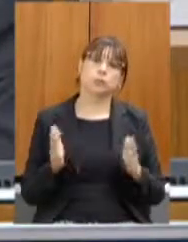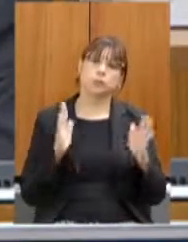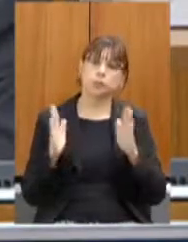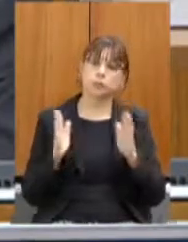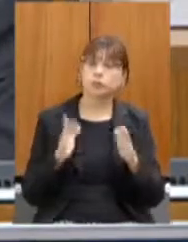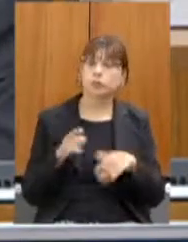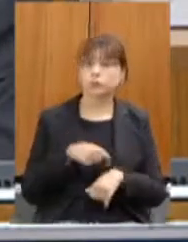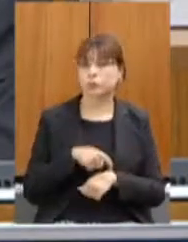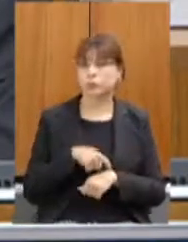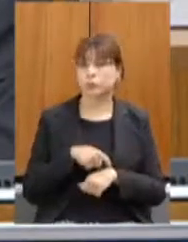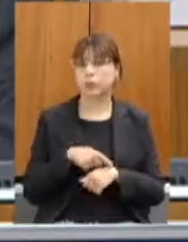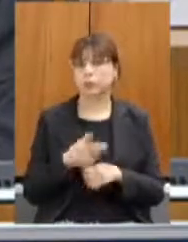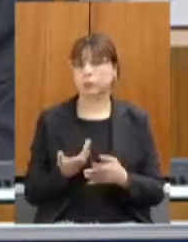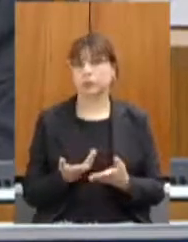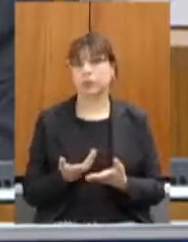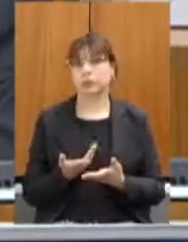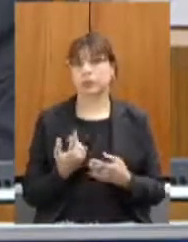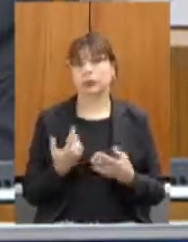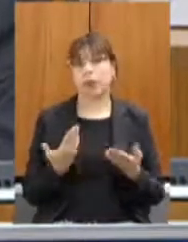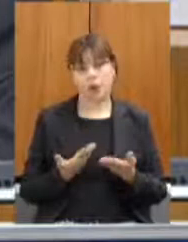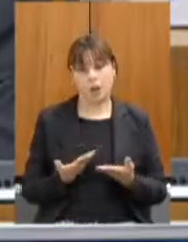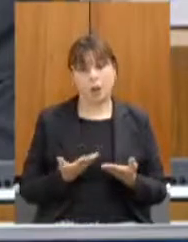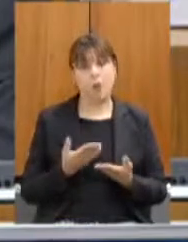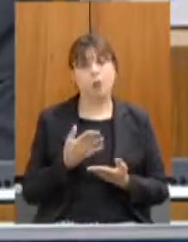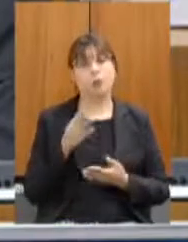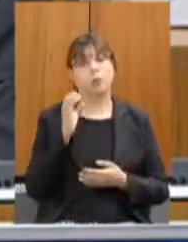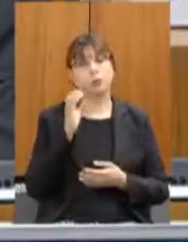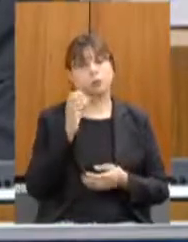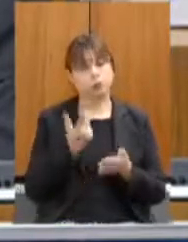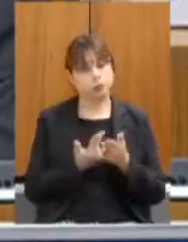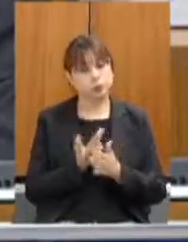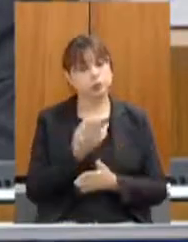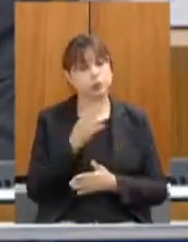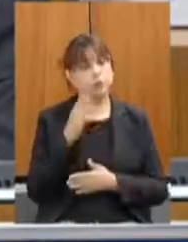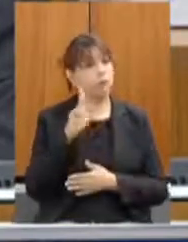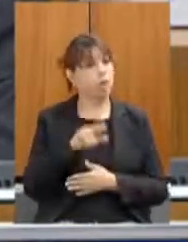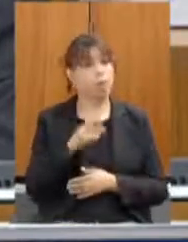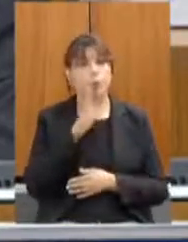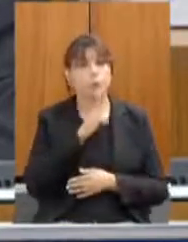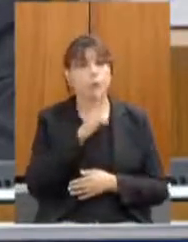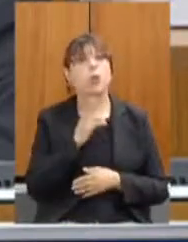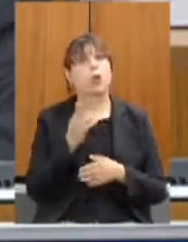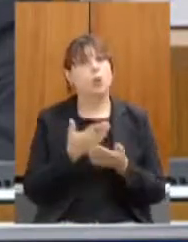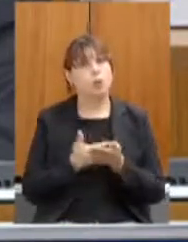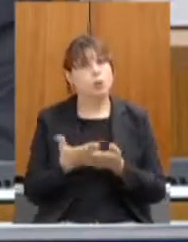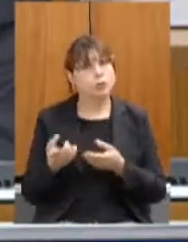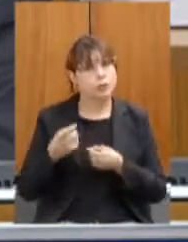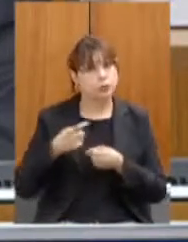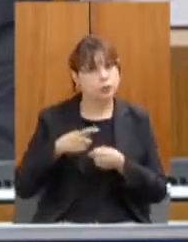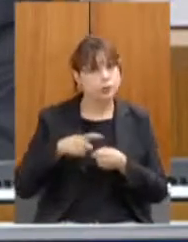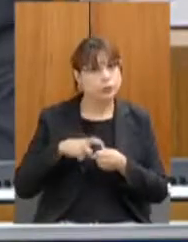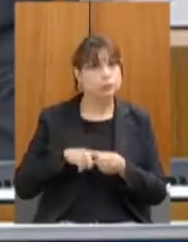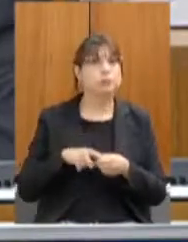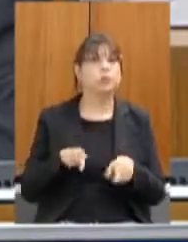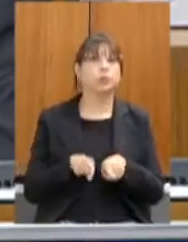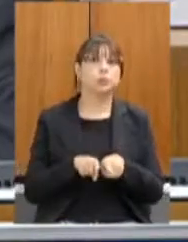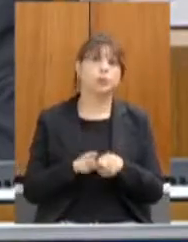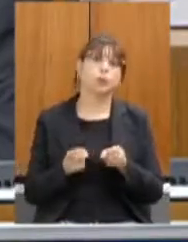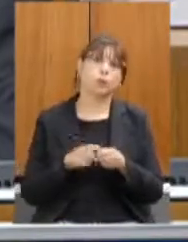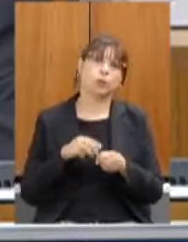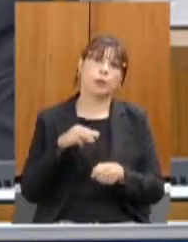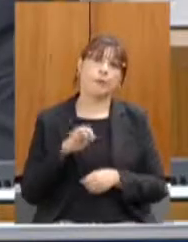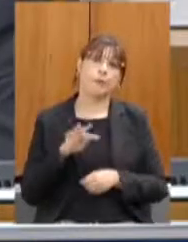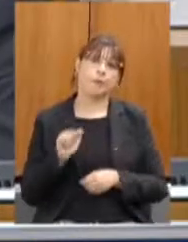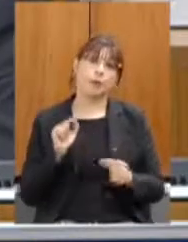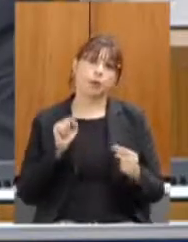inteiro à medida que agora a cirurgias eletivas estão retornando aí sim nós vamos retornar com a cobrança de metas então